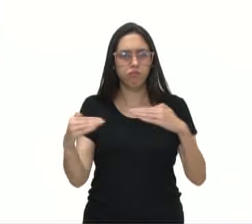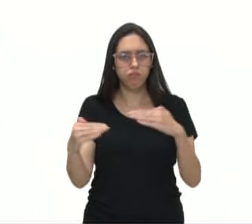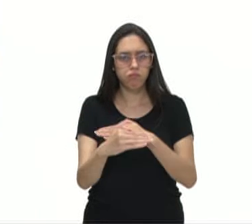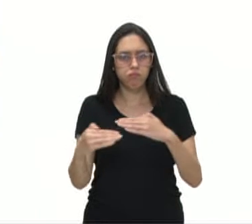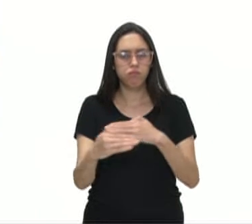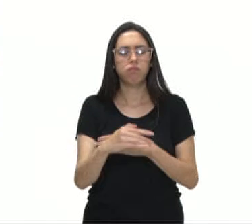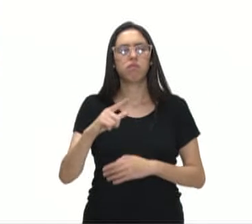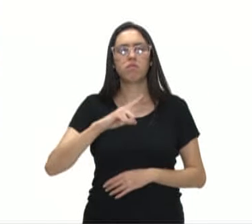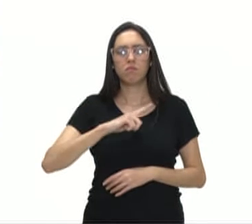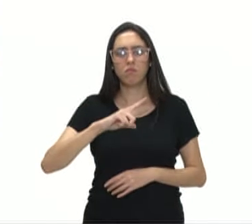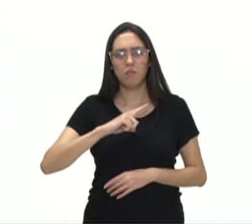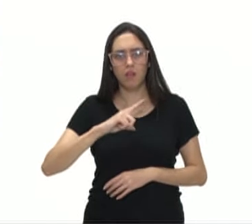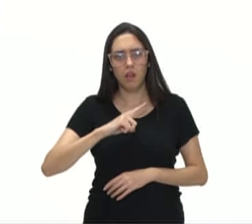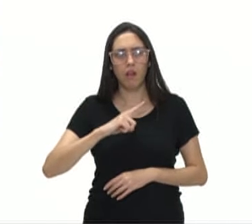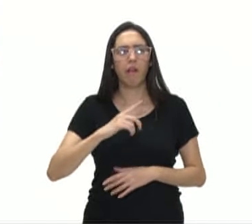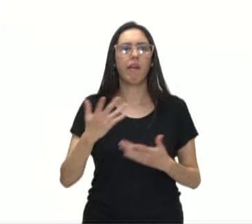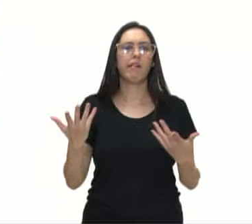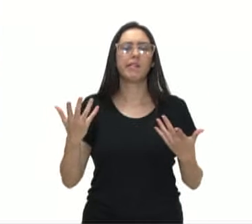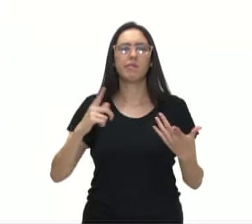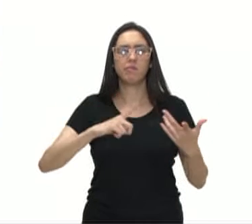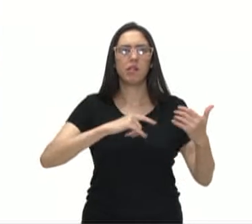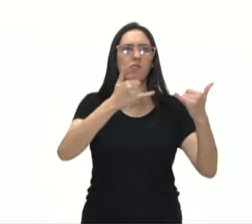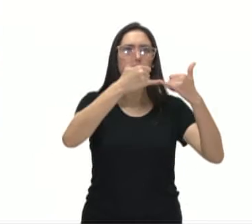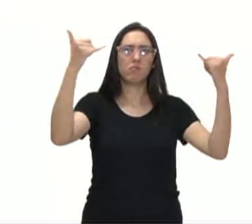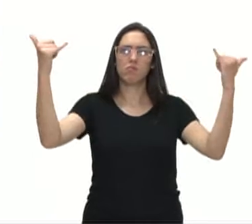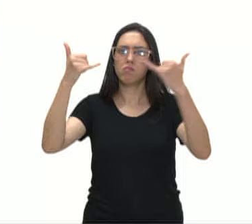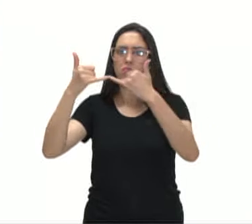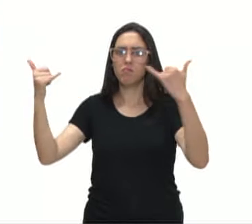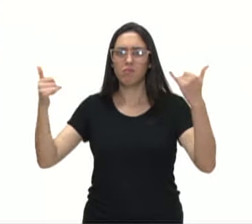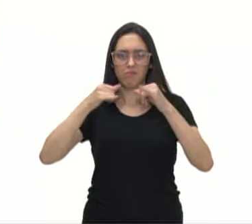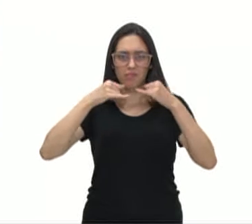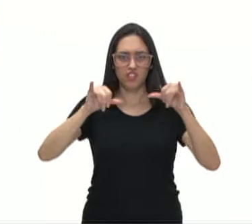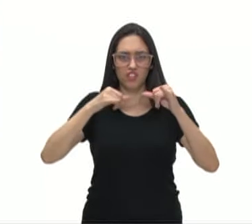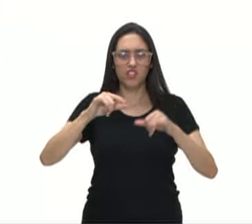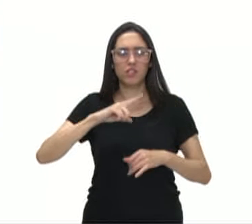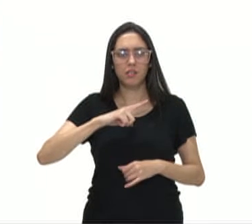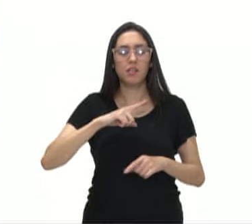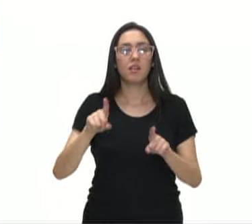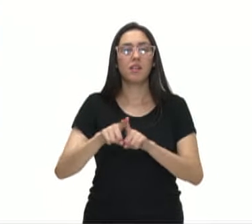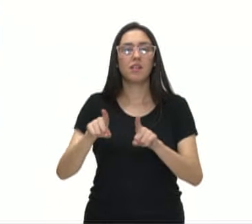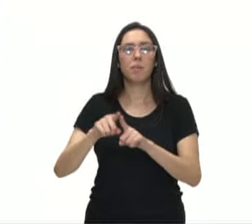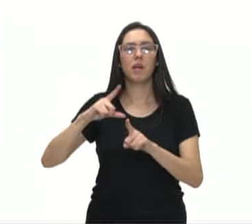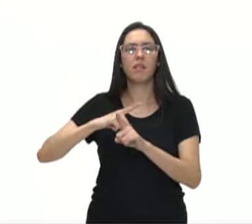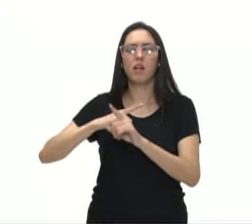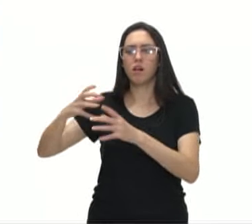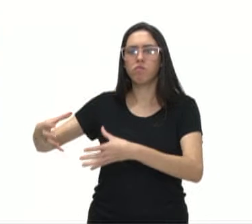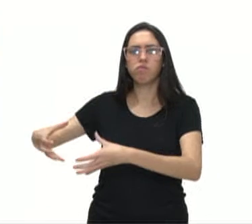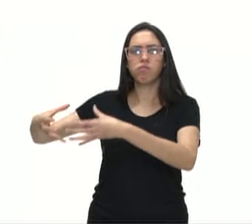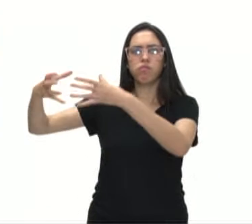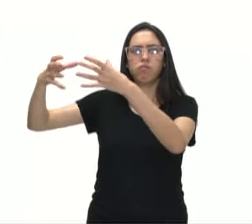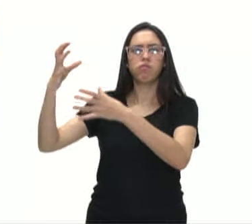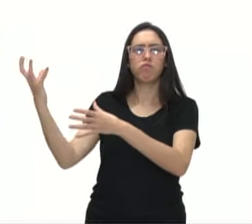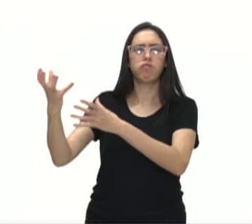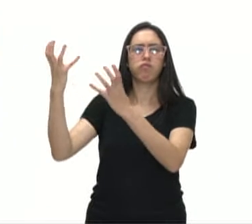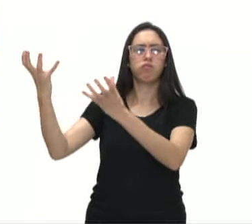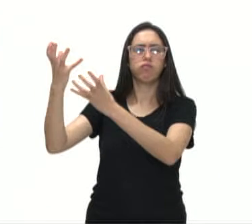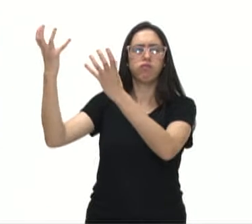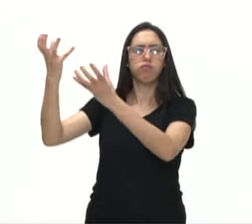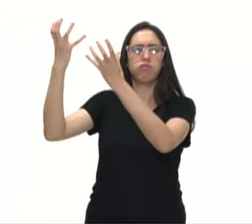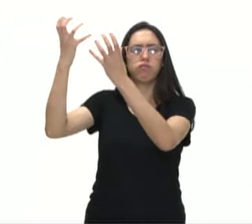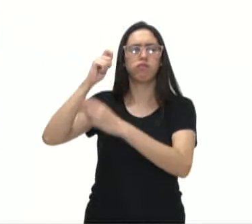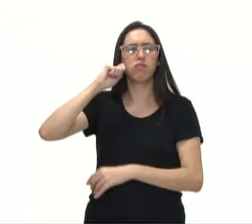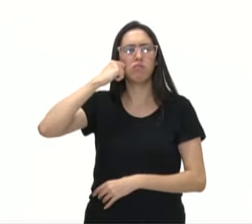com linhas de transmissão de eletricidade e principalmente chaminés que estão emitindo uma grande quantidade